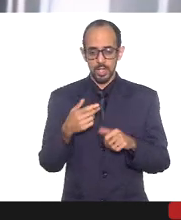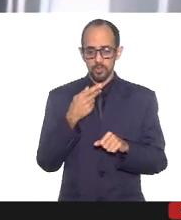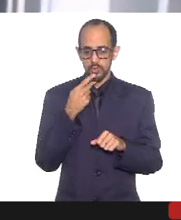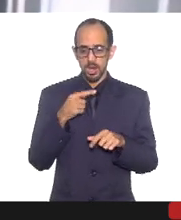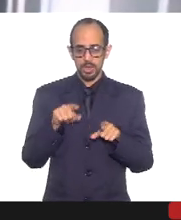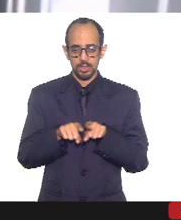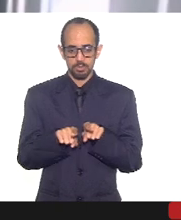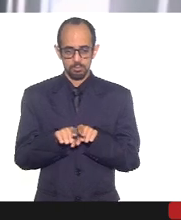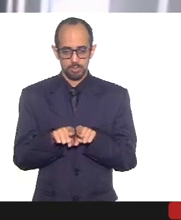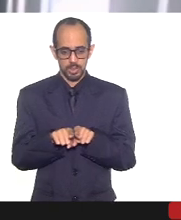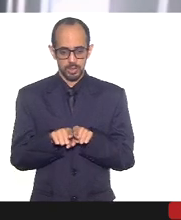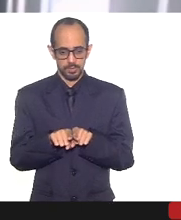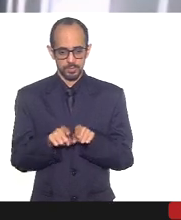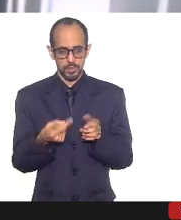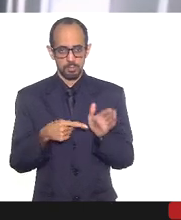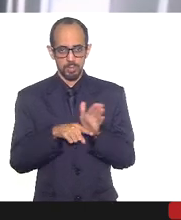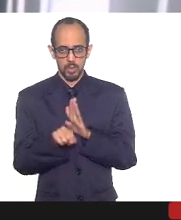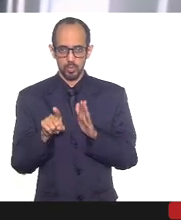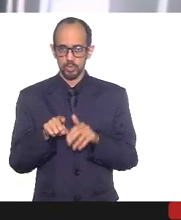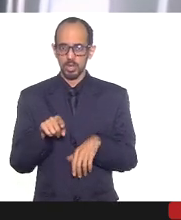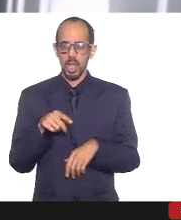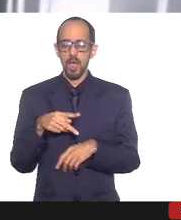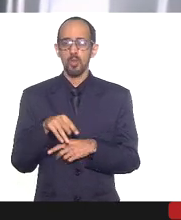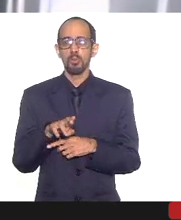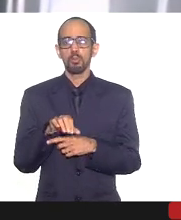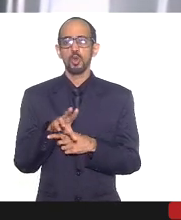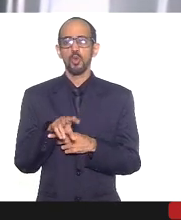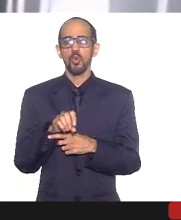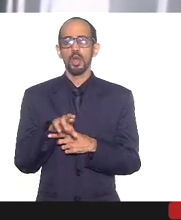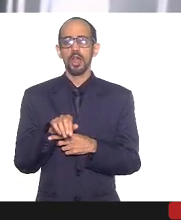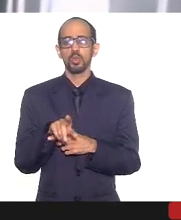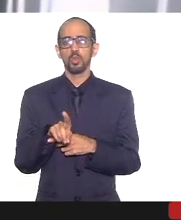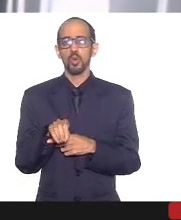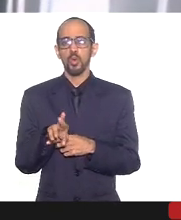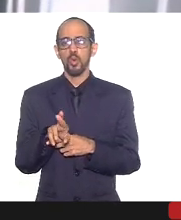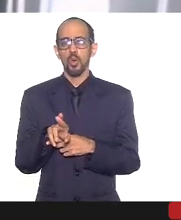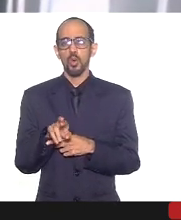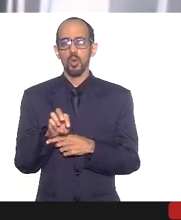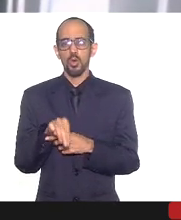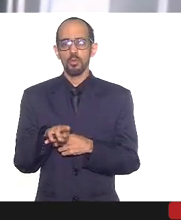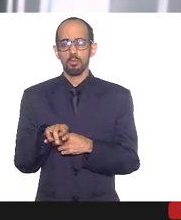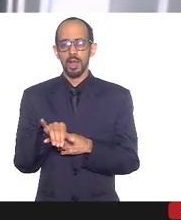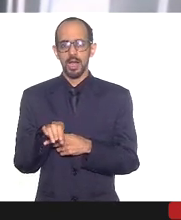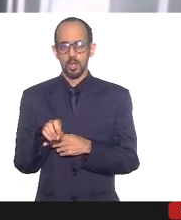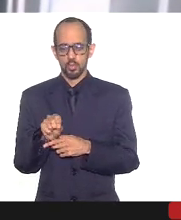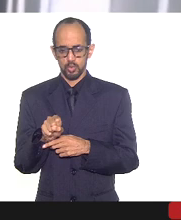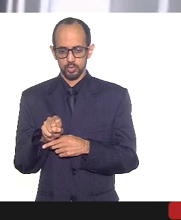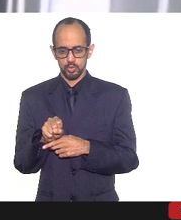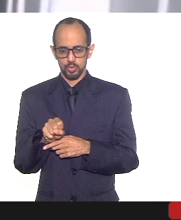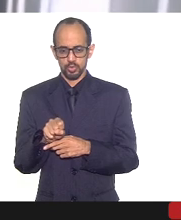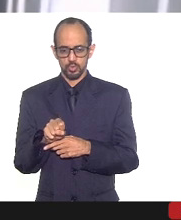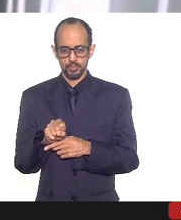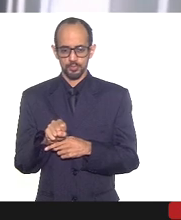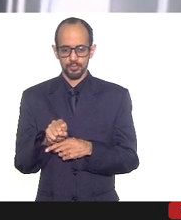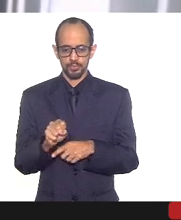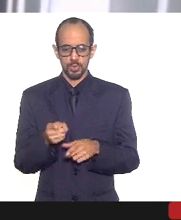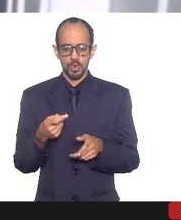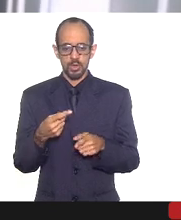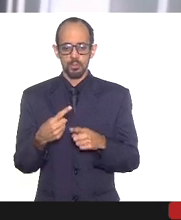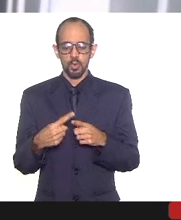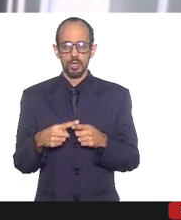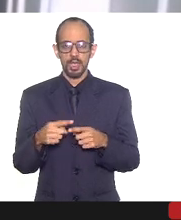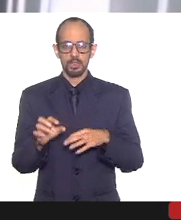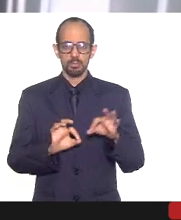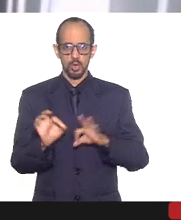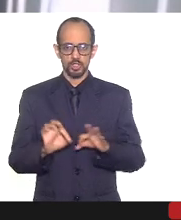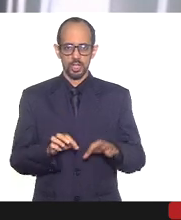até perguntar ao procurador Marcos Vinícius, na sequência da pergunta do deputado Flávio Serafini, porque esse projeto,